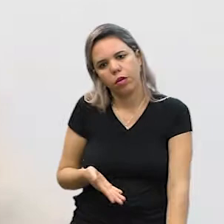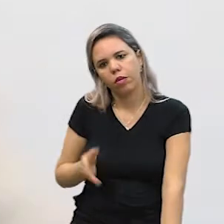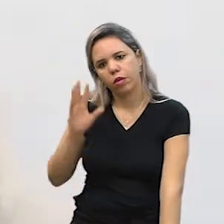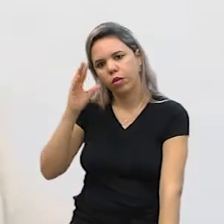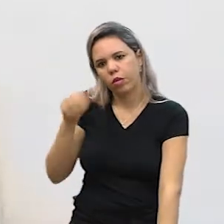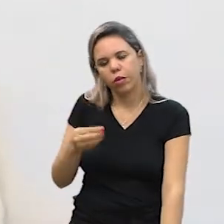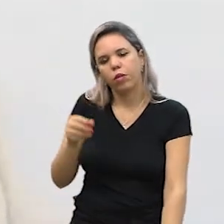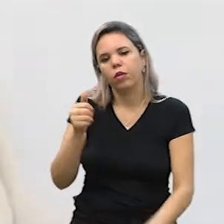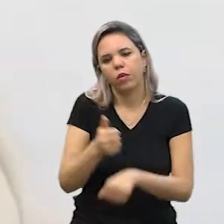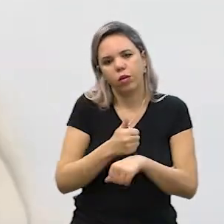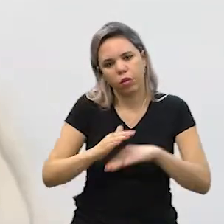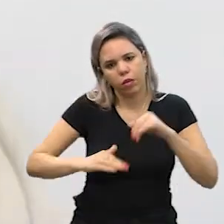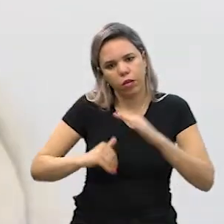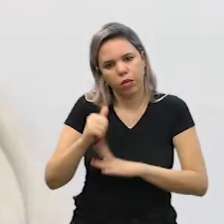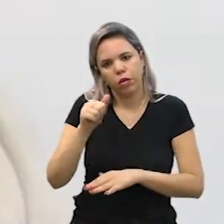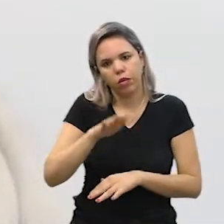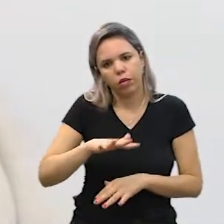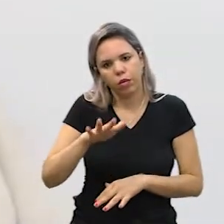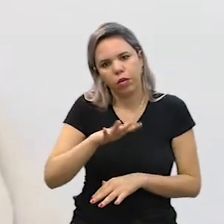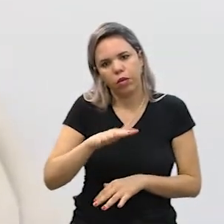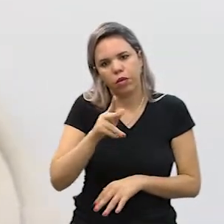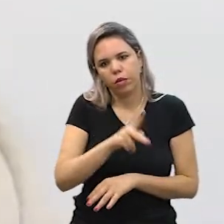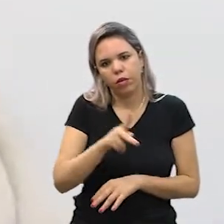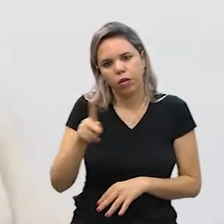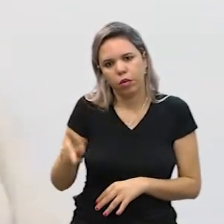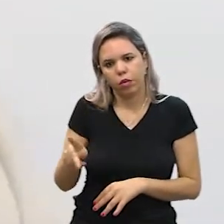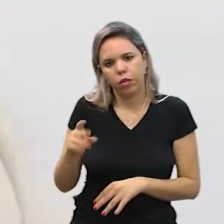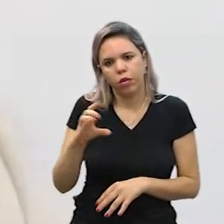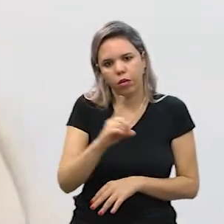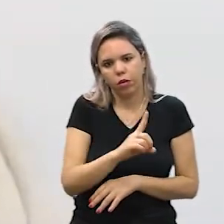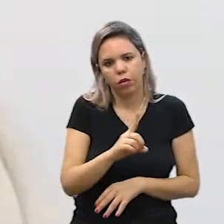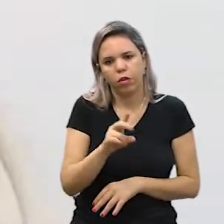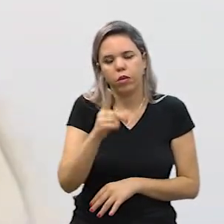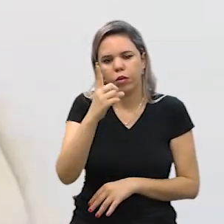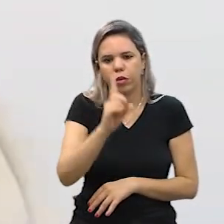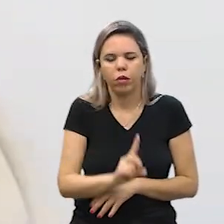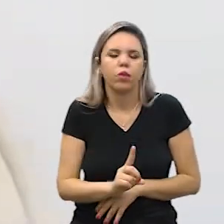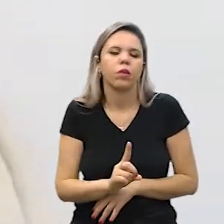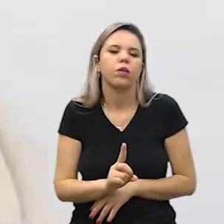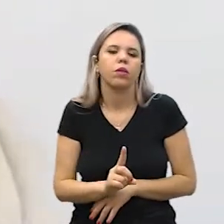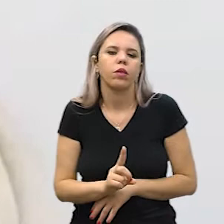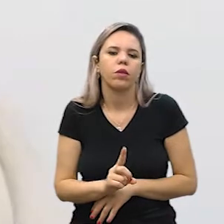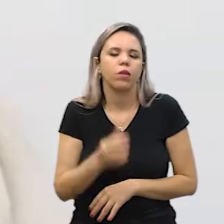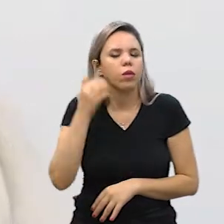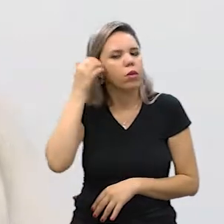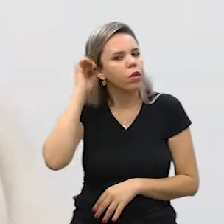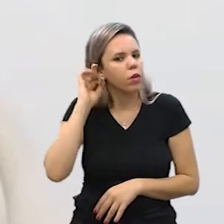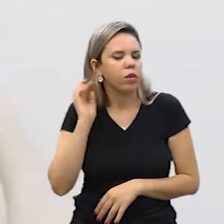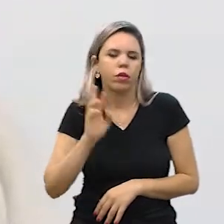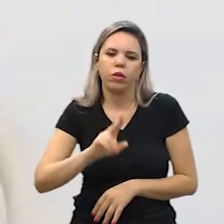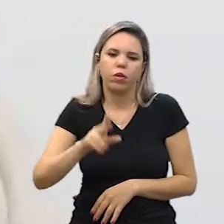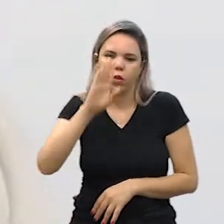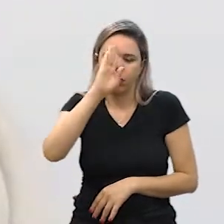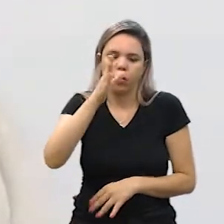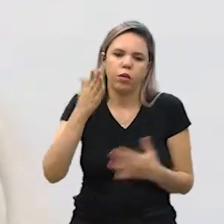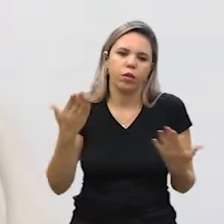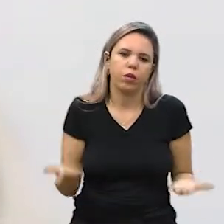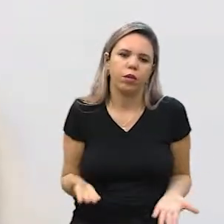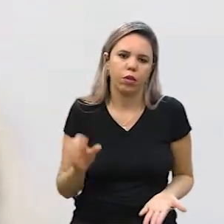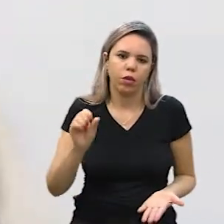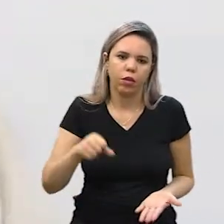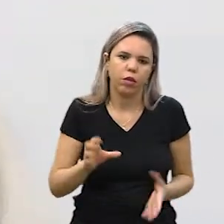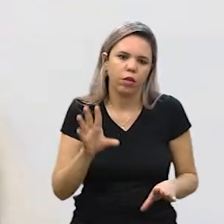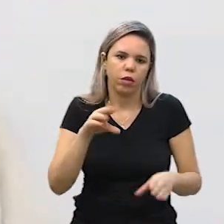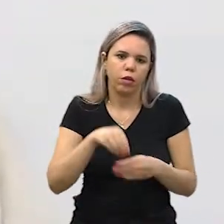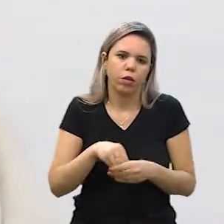entende que o profissional da área, o professor, o coordenador, o diretor, eles deixam de ser protagonistas e sim,